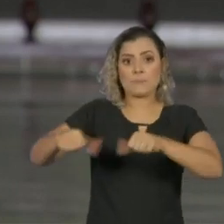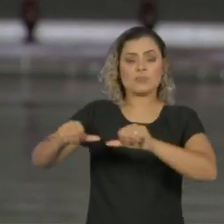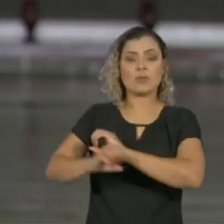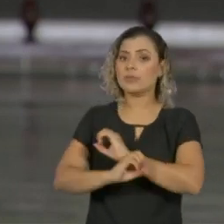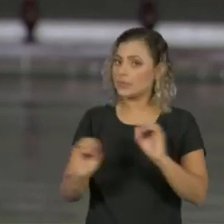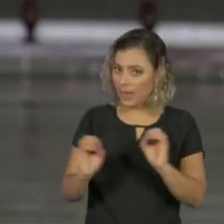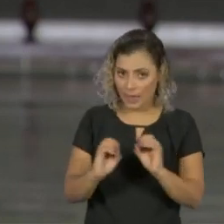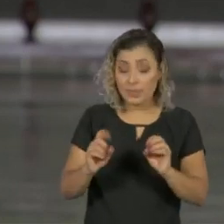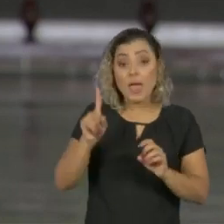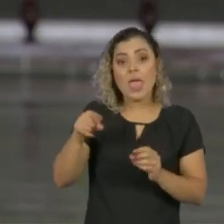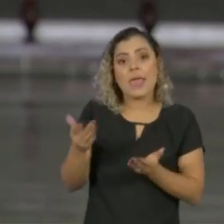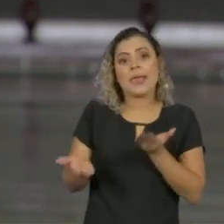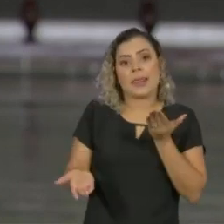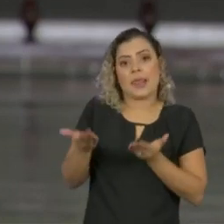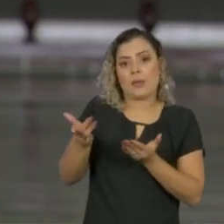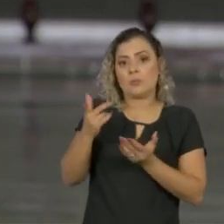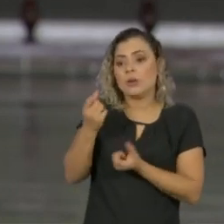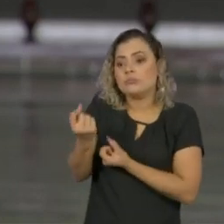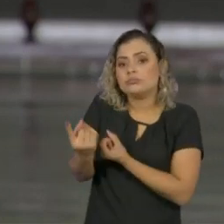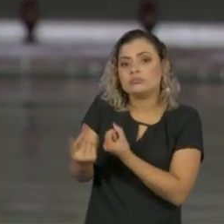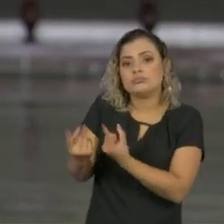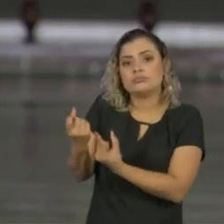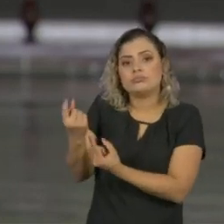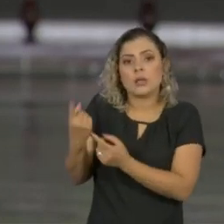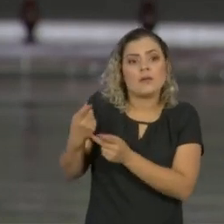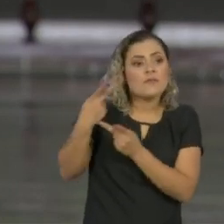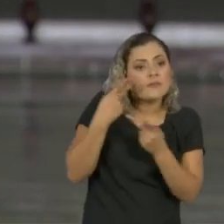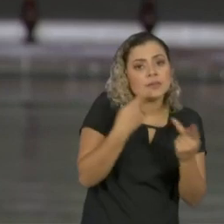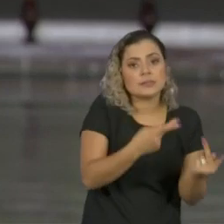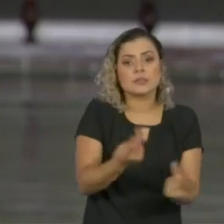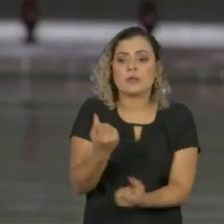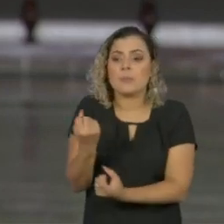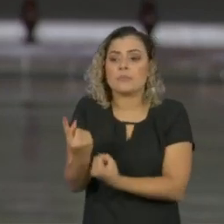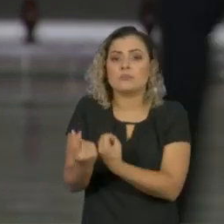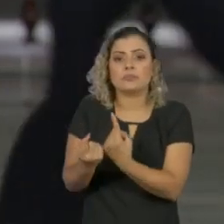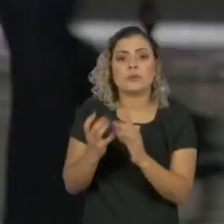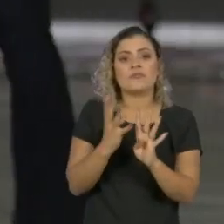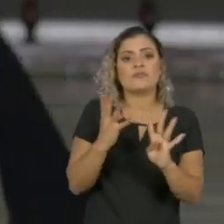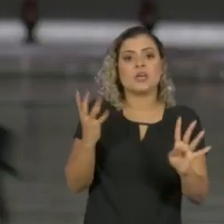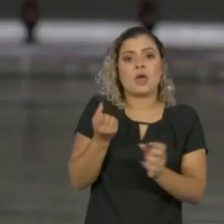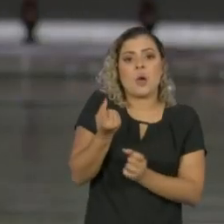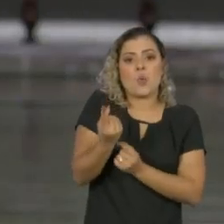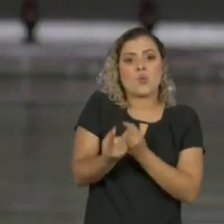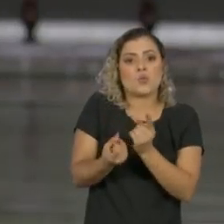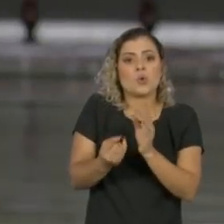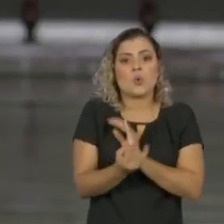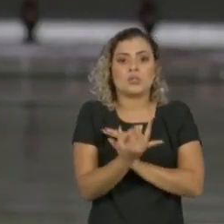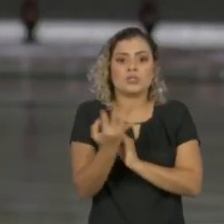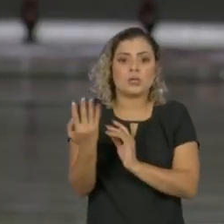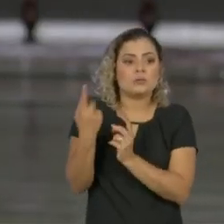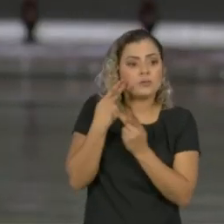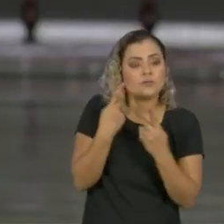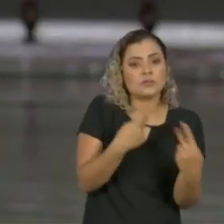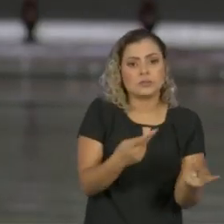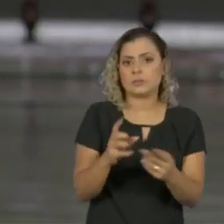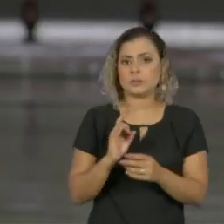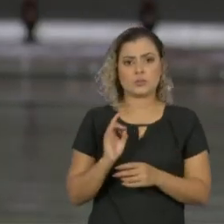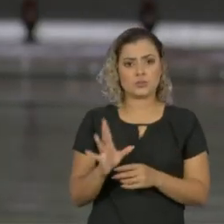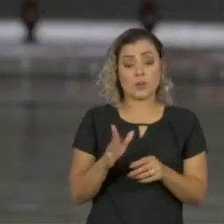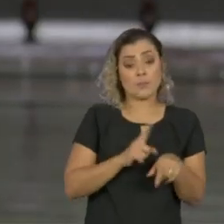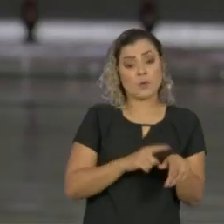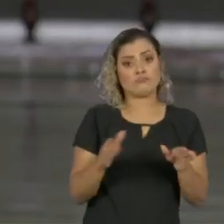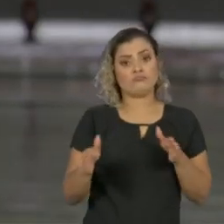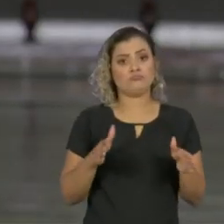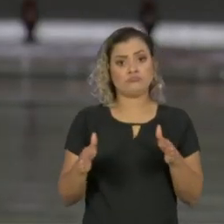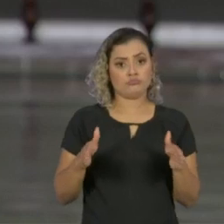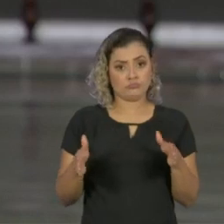um meio termo e entendemos que essa é uma solução progressiva que pode ser reavaliada a qualquer tempo, em função do cenário que encontrarmos